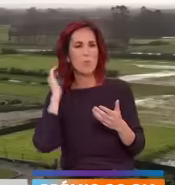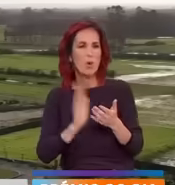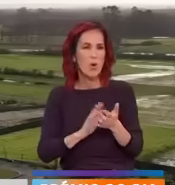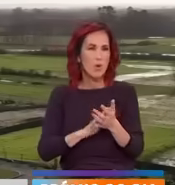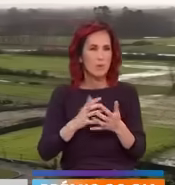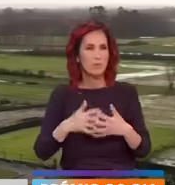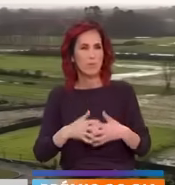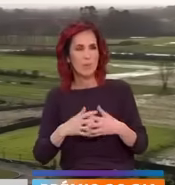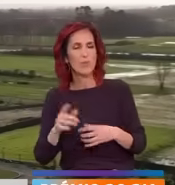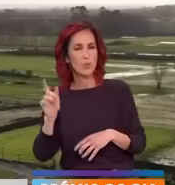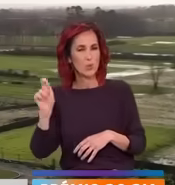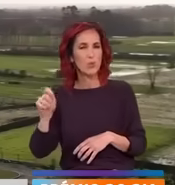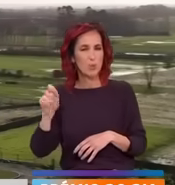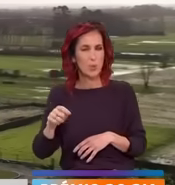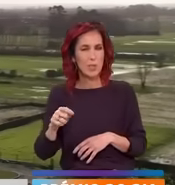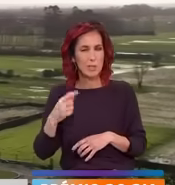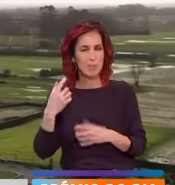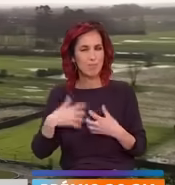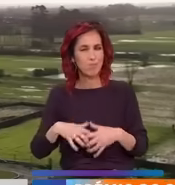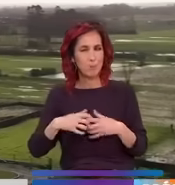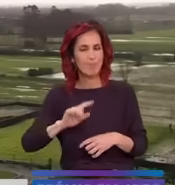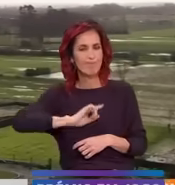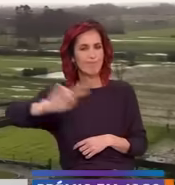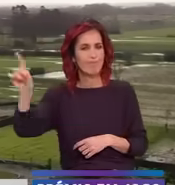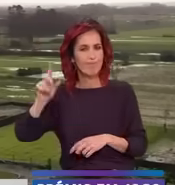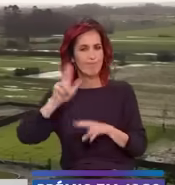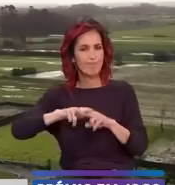e provas que convenceram a juiz e colocaram Fernando Valente na cadeia.